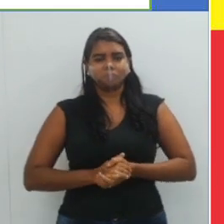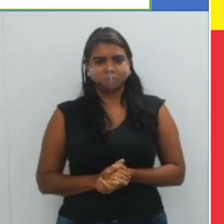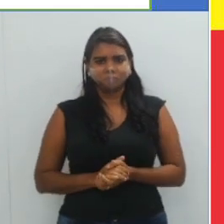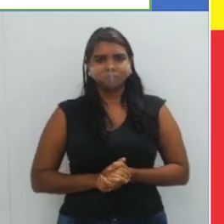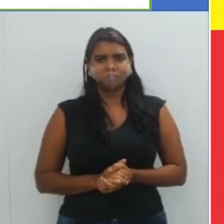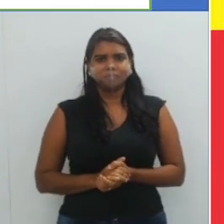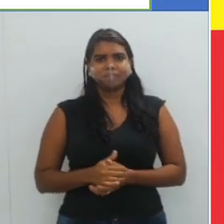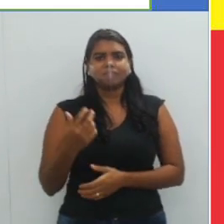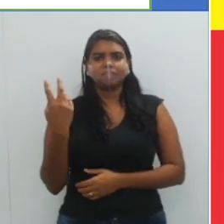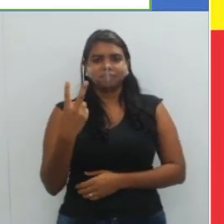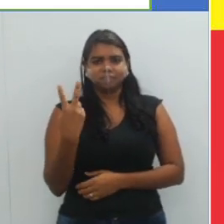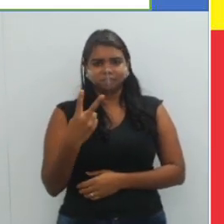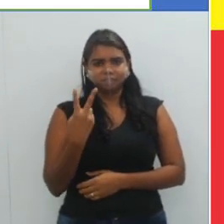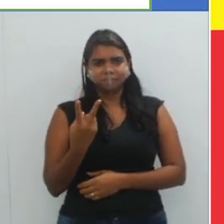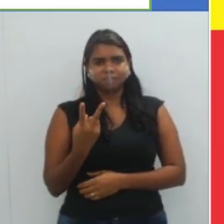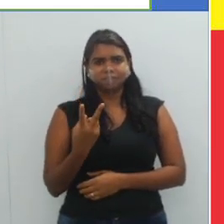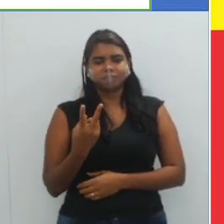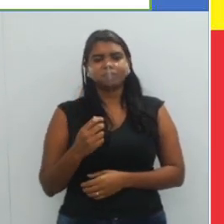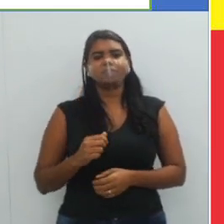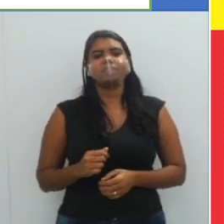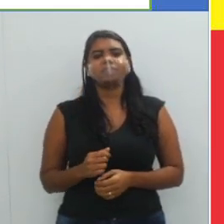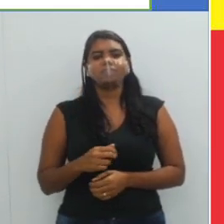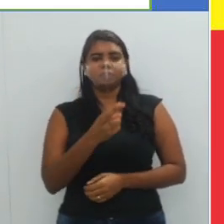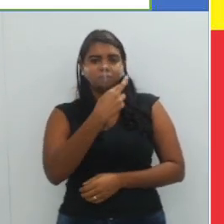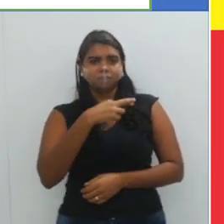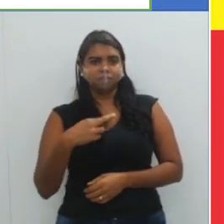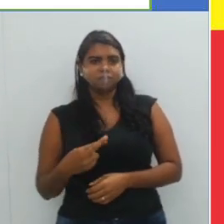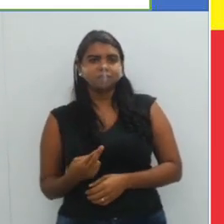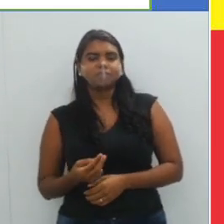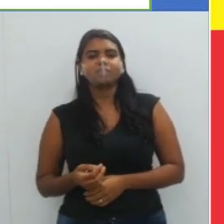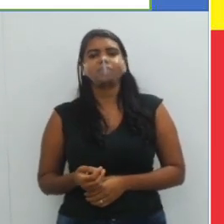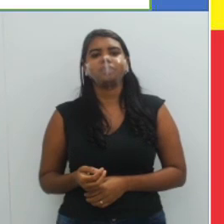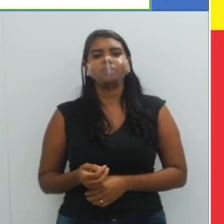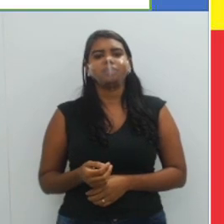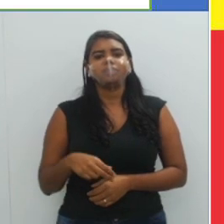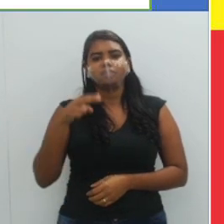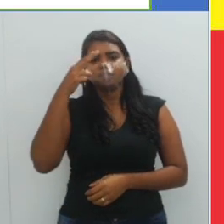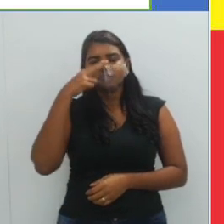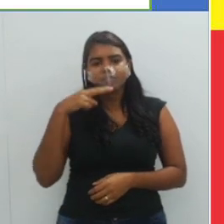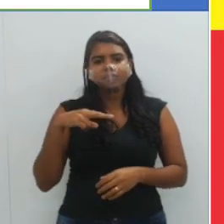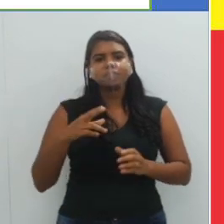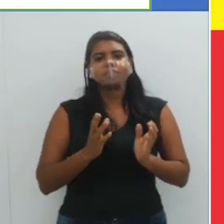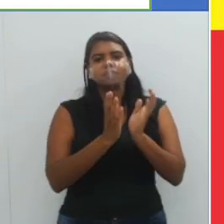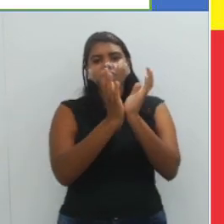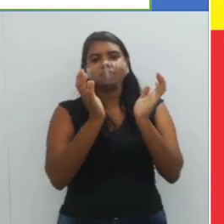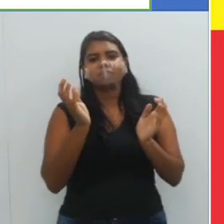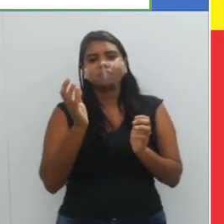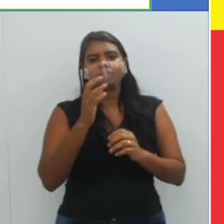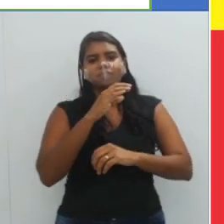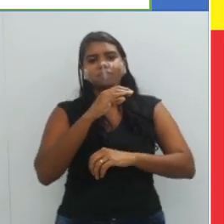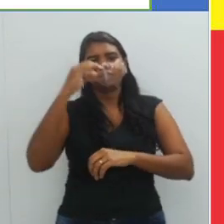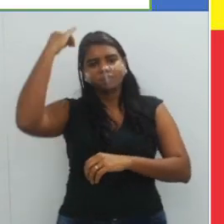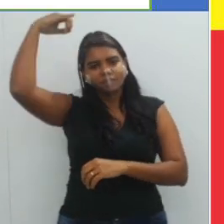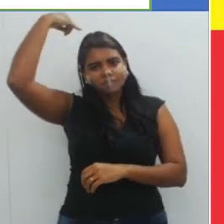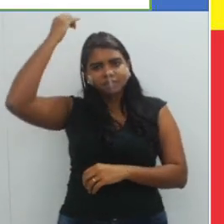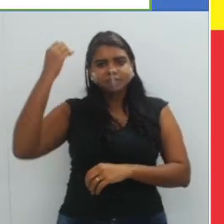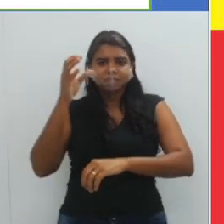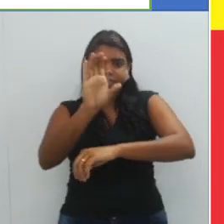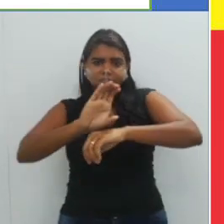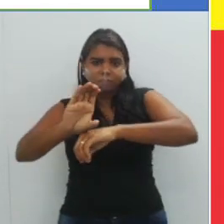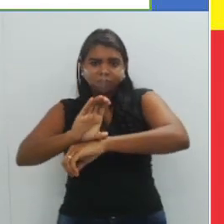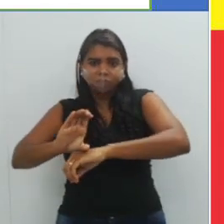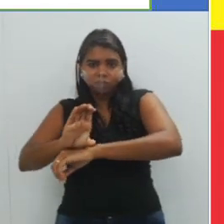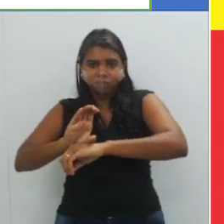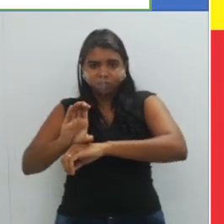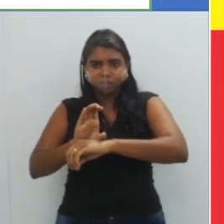há dois símbolos religiosos, um que representa o cristianismo e outro o judaísmo, e nós temos aqui a Constituição, quando eu